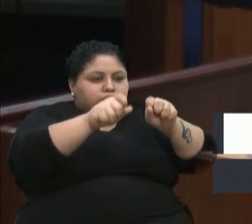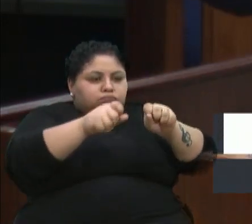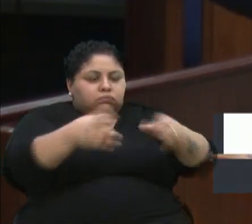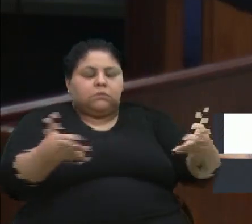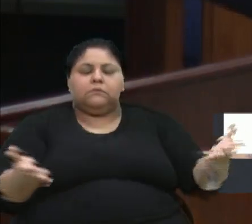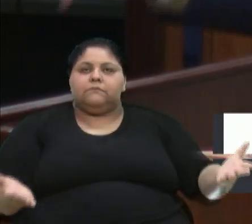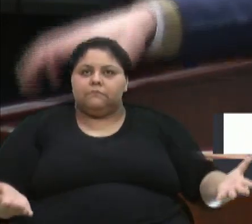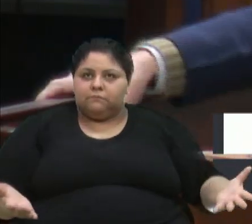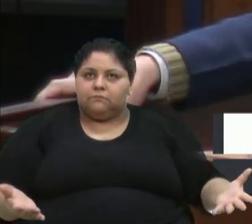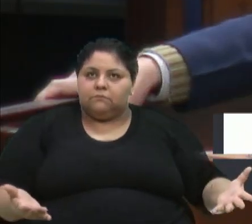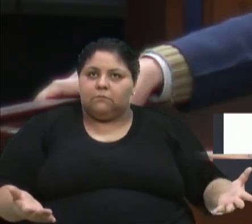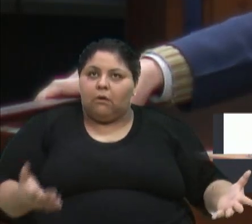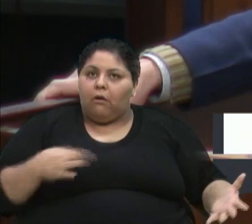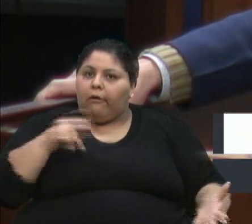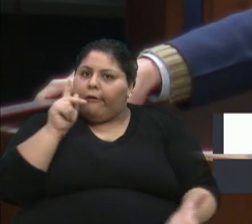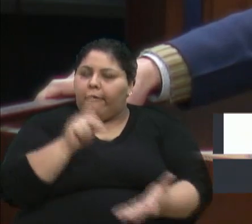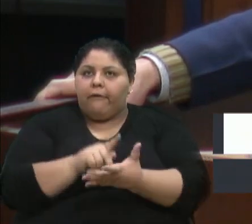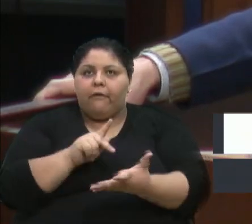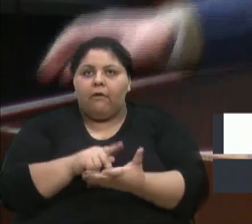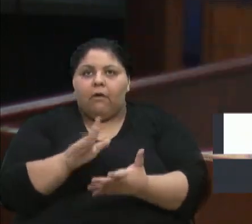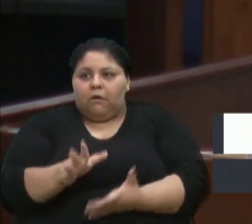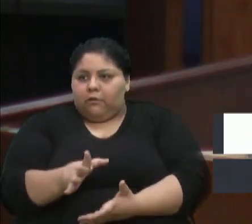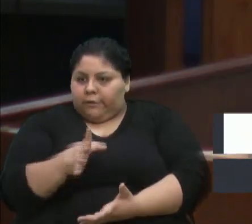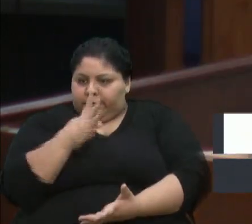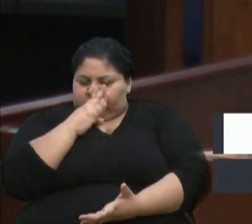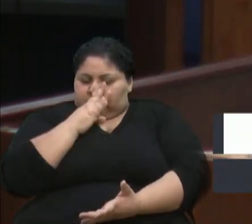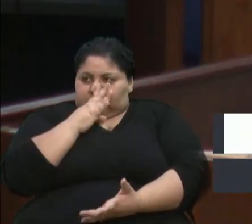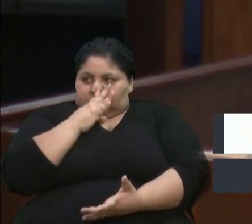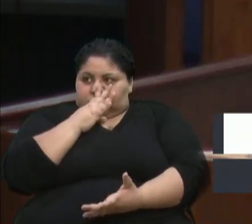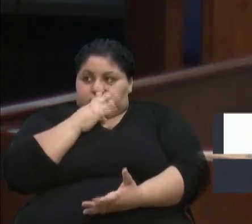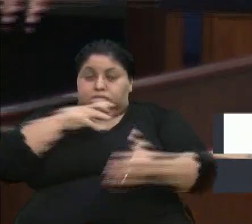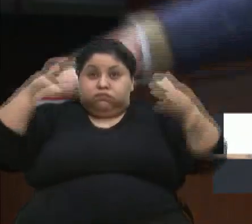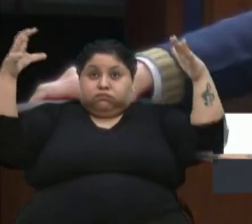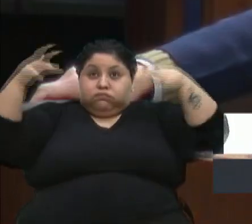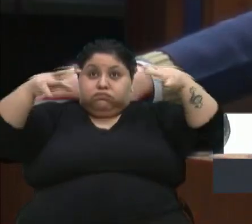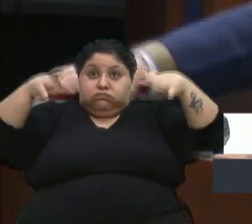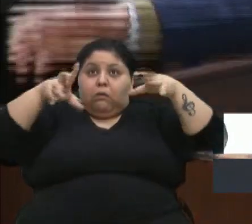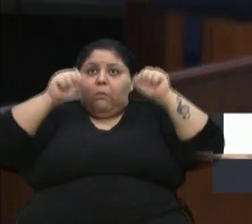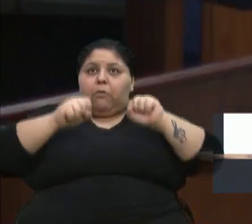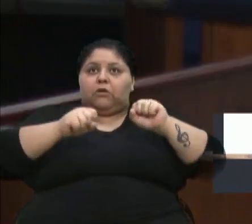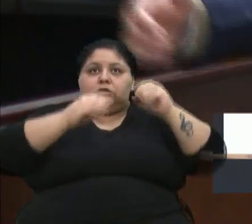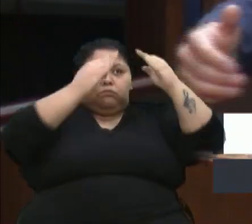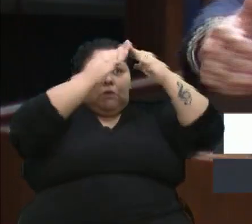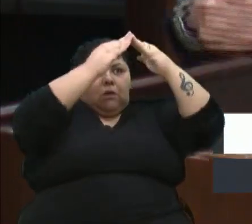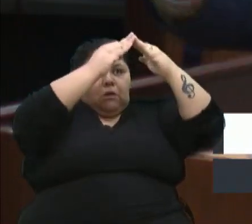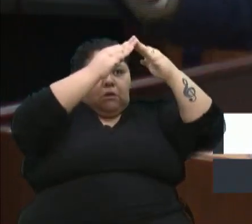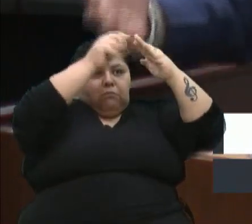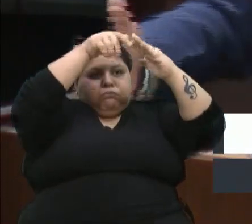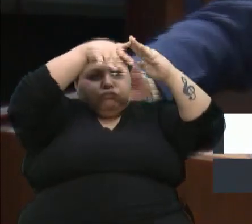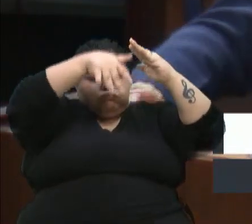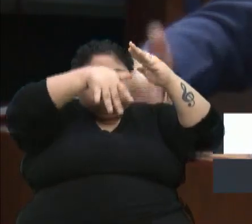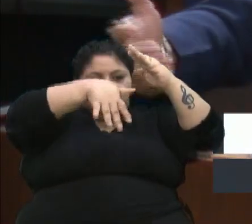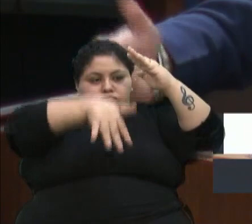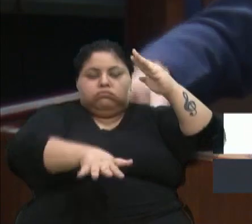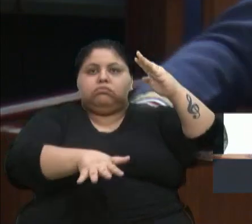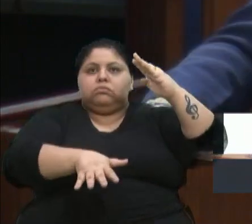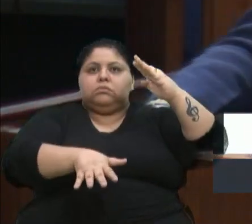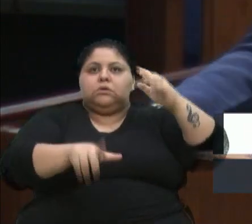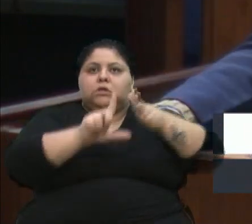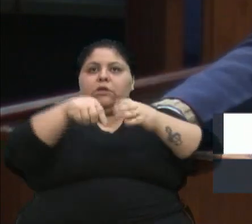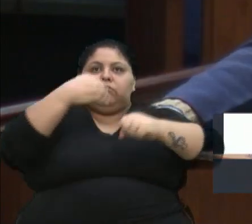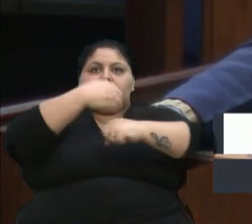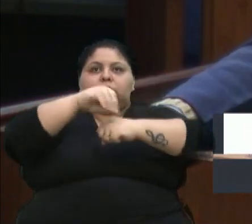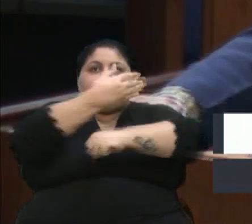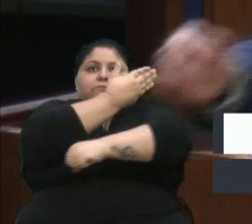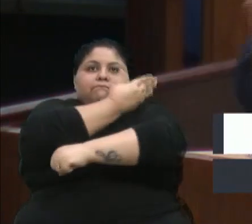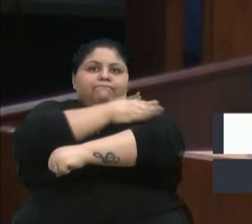Concluindo, Eu, sinceramente, eu fico entarrecido com esse temporal, de que pouco me cai a casa, o vereador tem conhecimento, faz indicação, mas na prática não